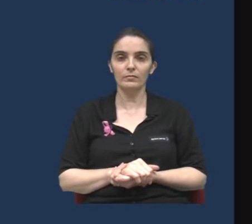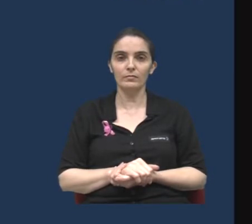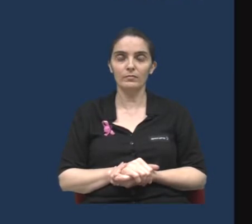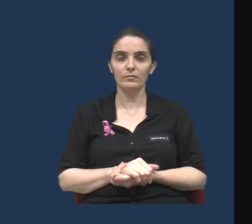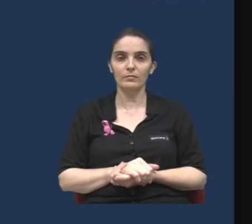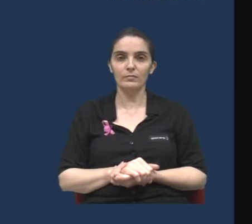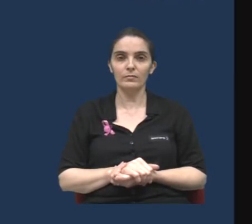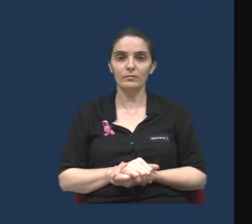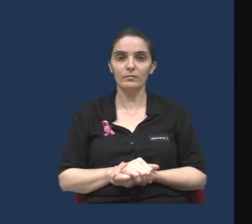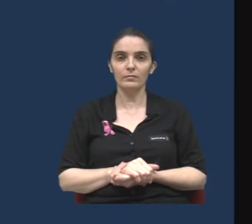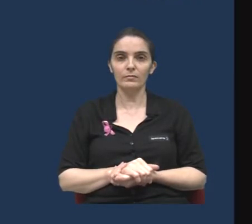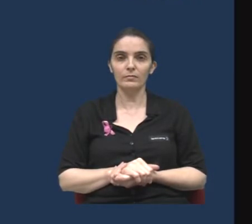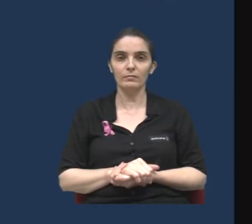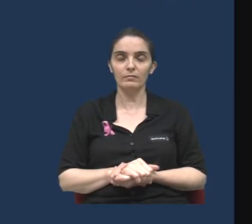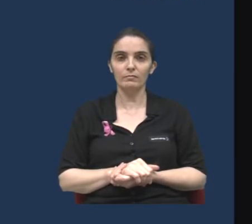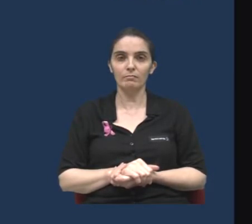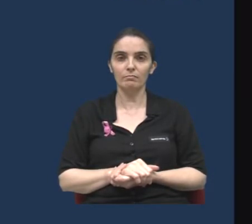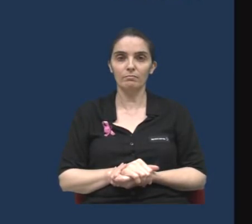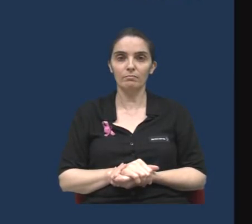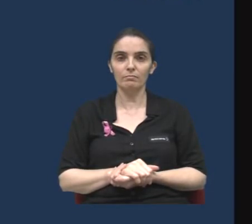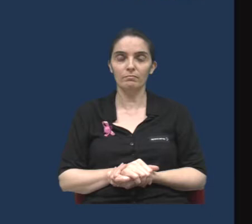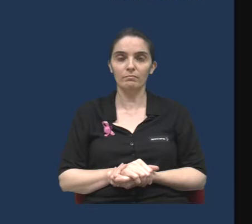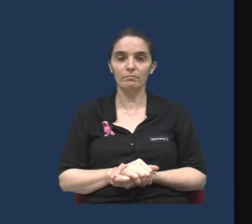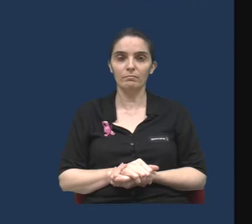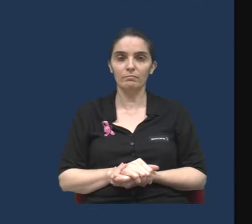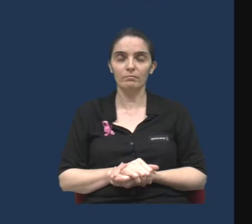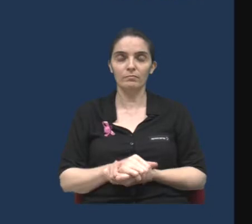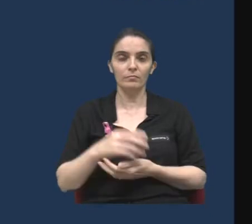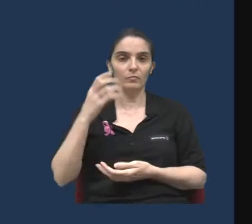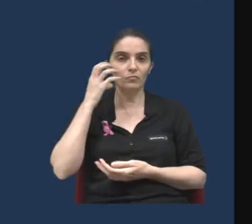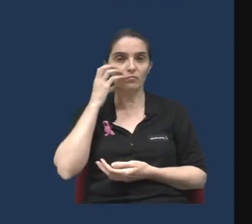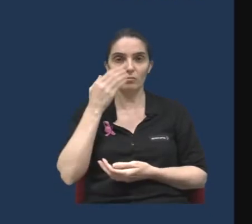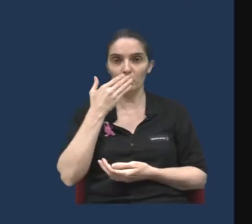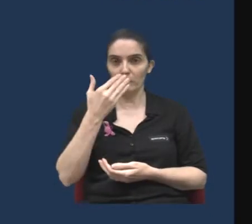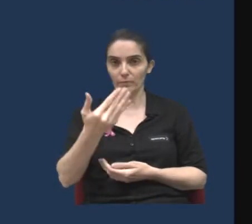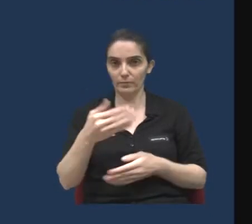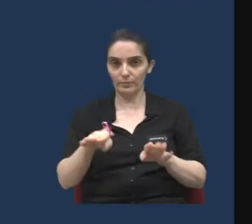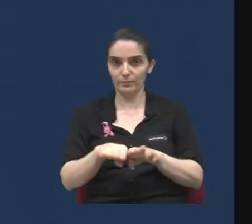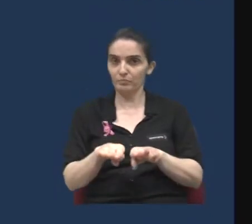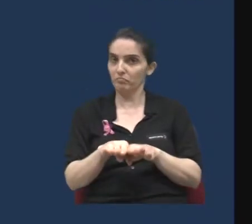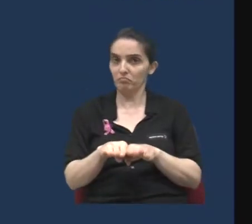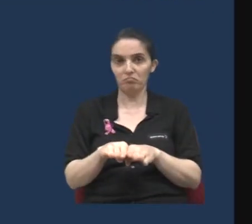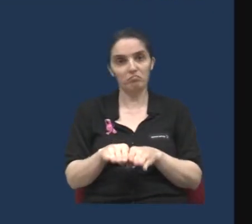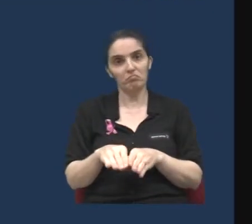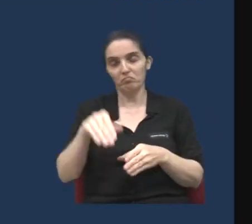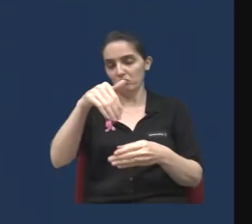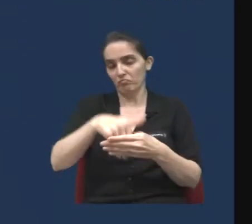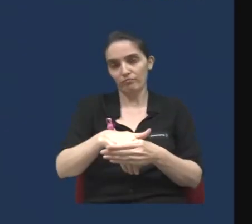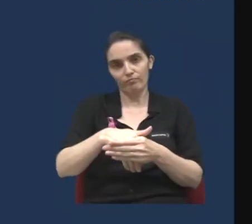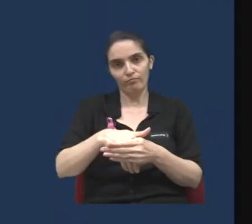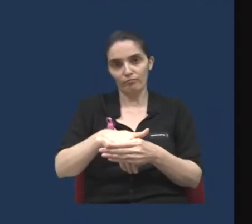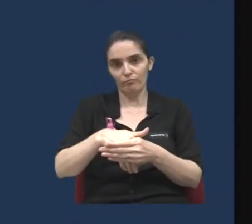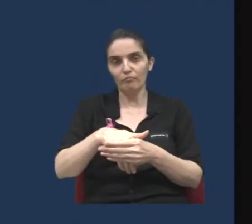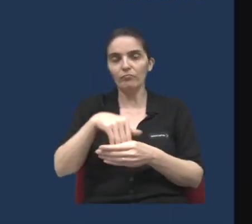Gostaria mais uma vez de contar com a complacência do senhor, presidente. Meu voto, que constasse o meu voto favorável.